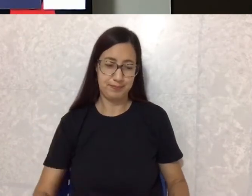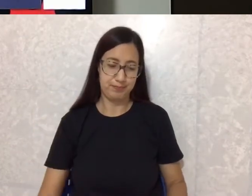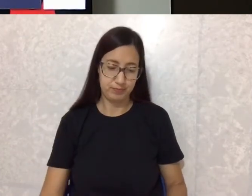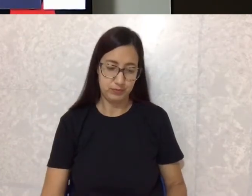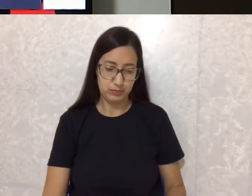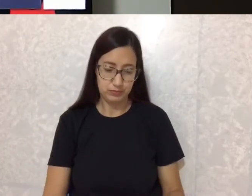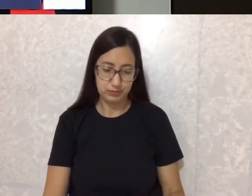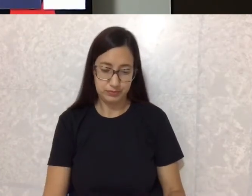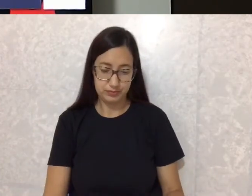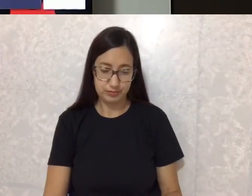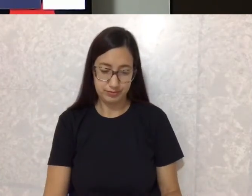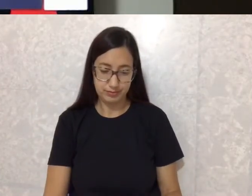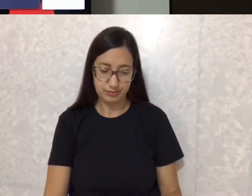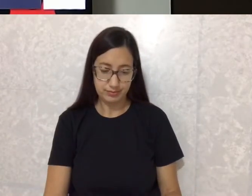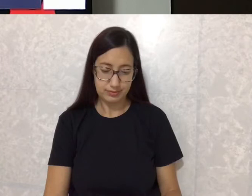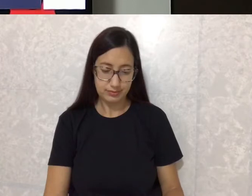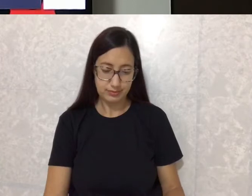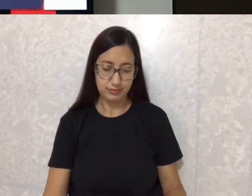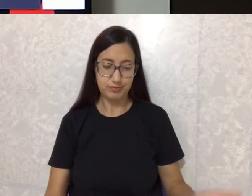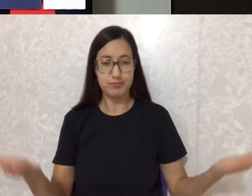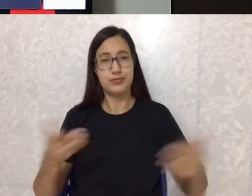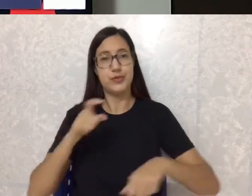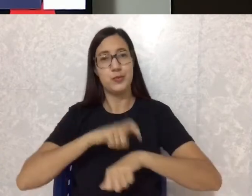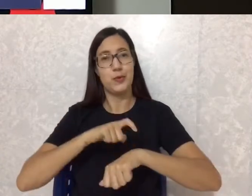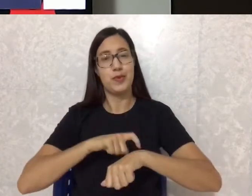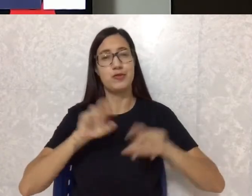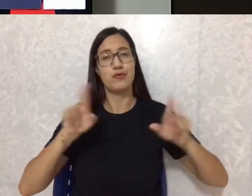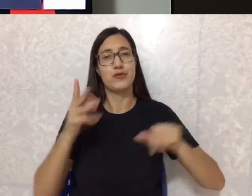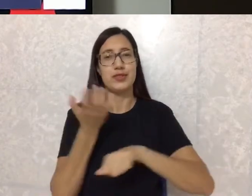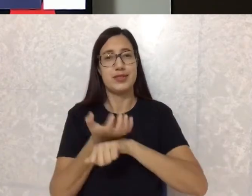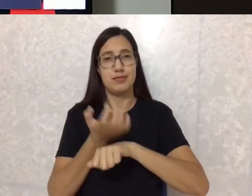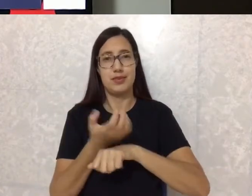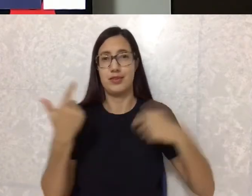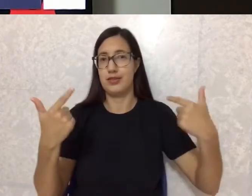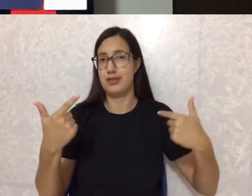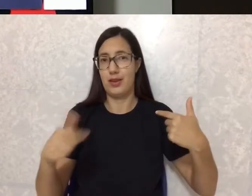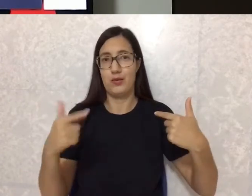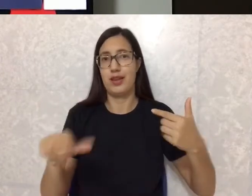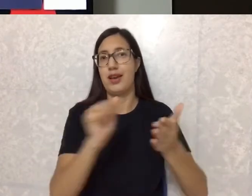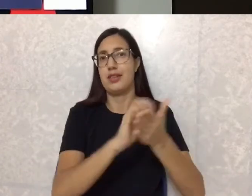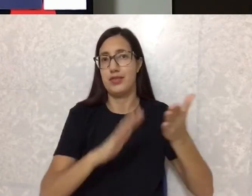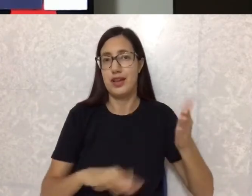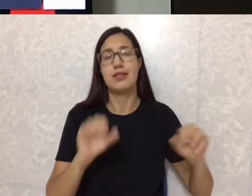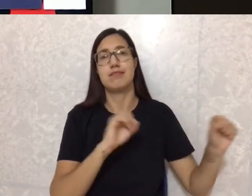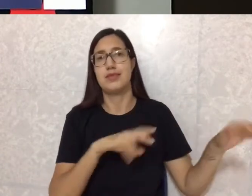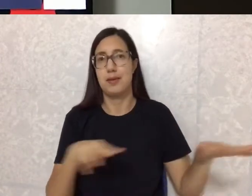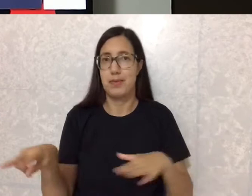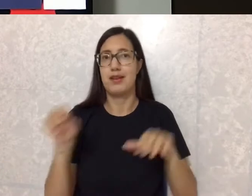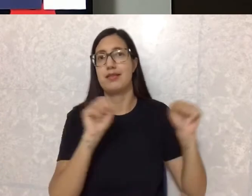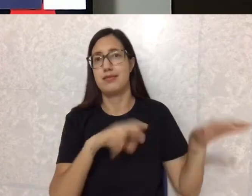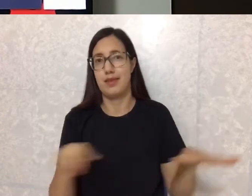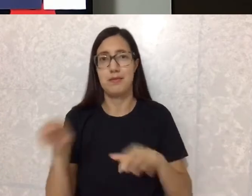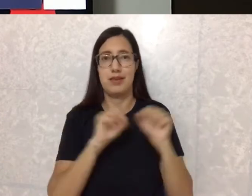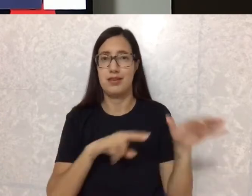falei no início do vídeo, a gente entrou numa fase diferente da disciplina e a gente não vai ter mais aquelas atividades semanais. Então, assim, todo o conteúdo que eu passar